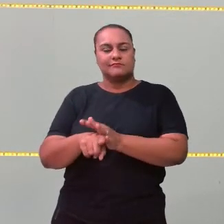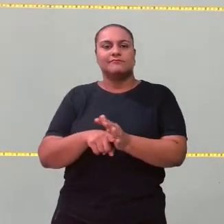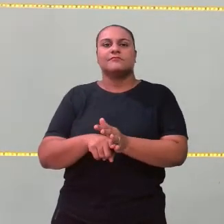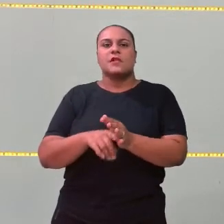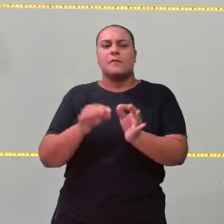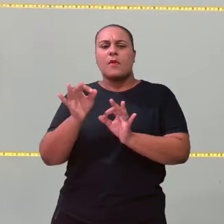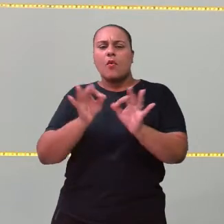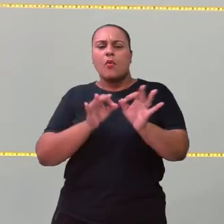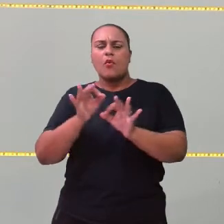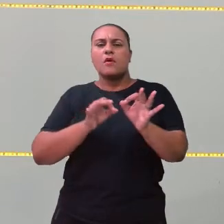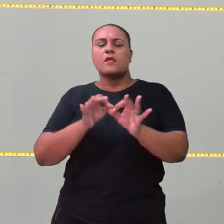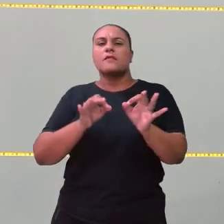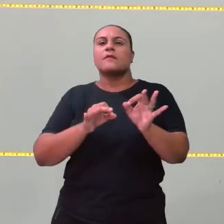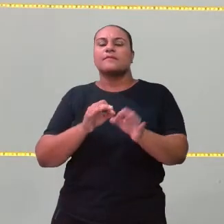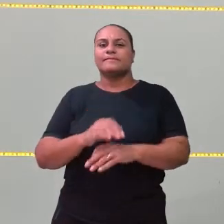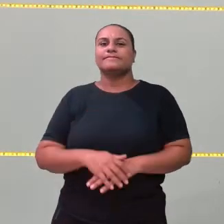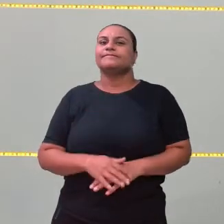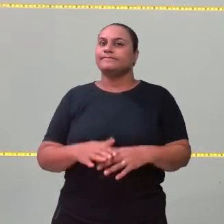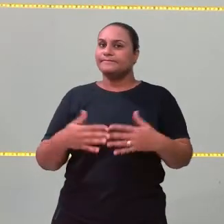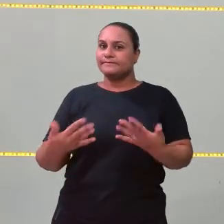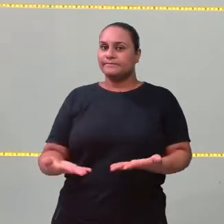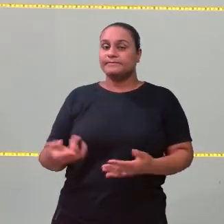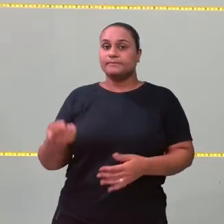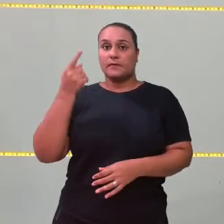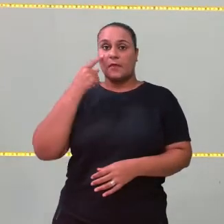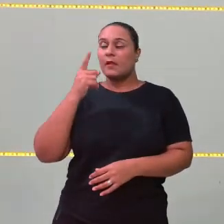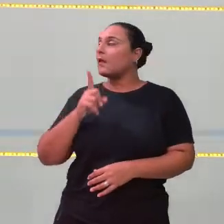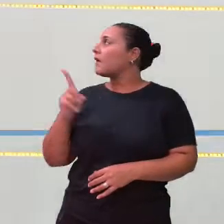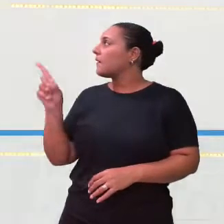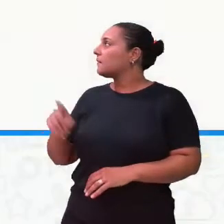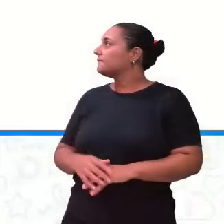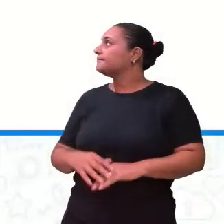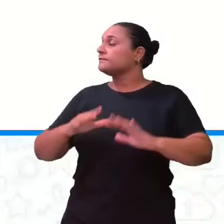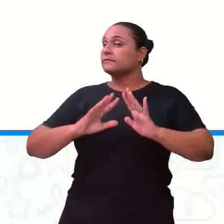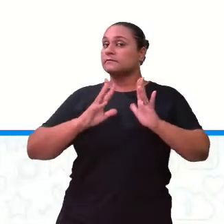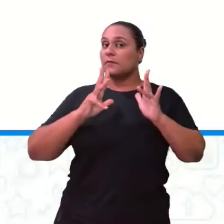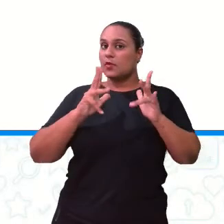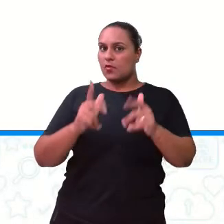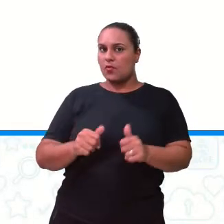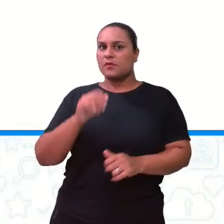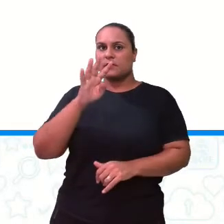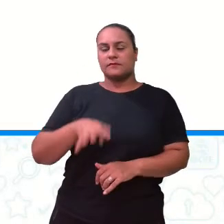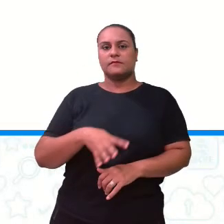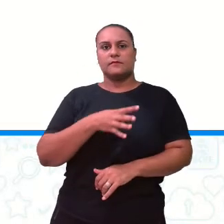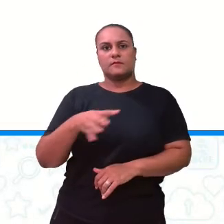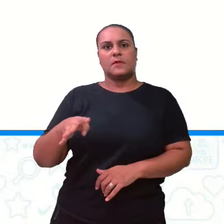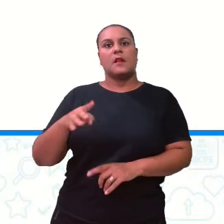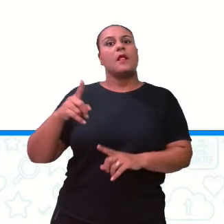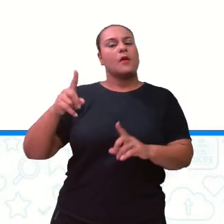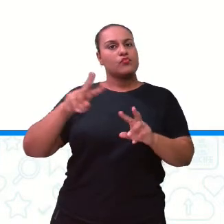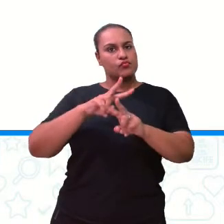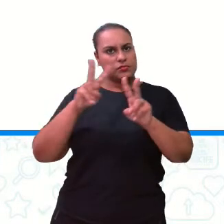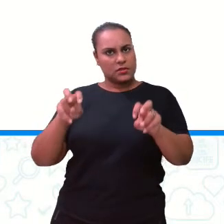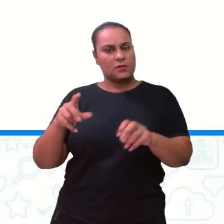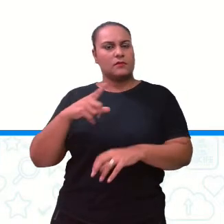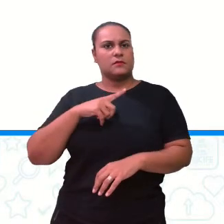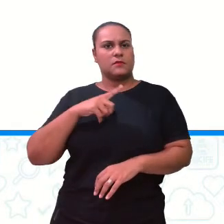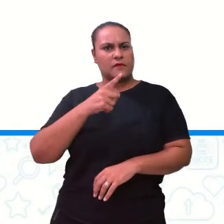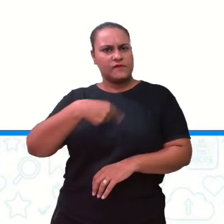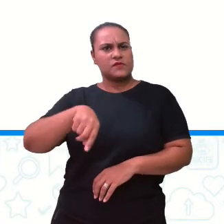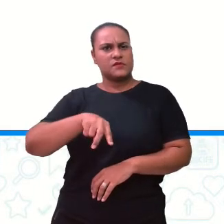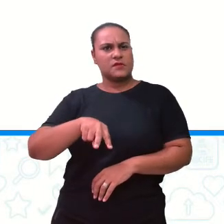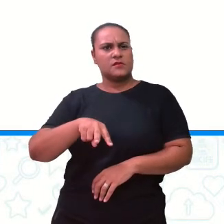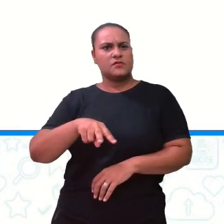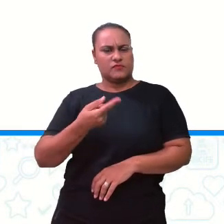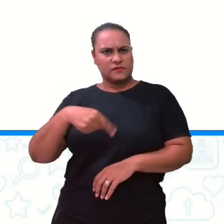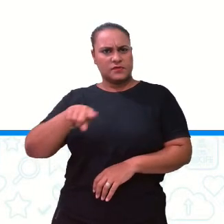organizada. Observem aqui essa tabela. Toda tabela ela tem um título. Será que vocês já conseguiram identificar o